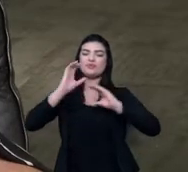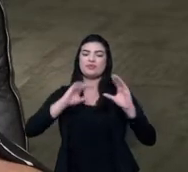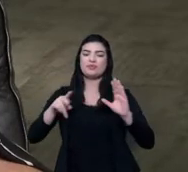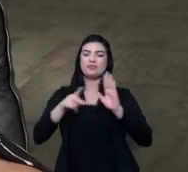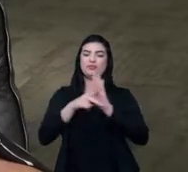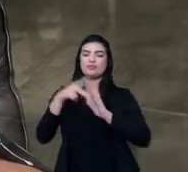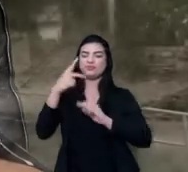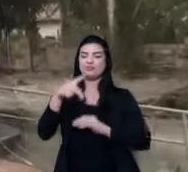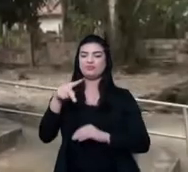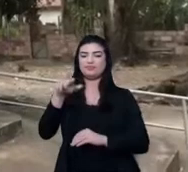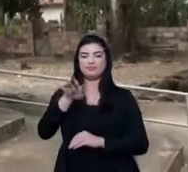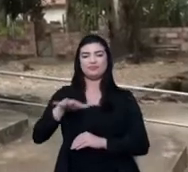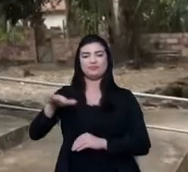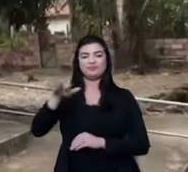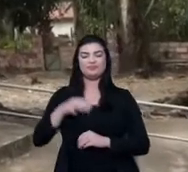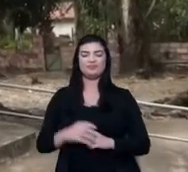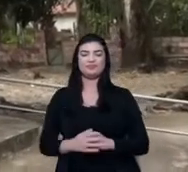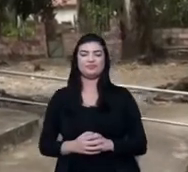autoria.